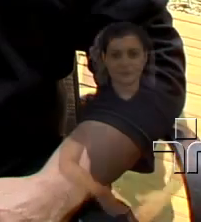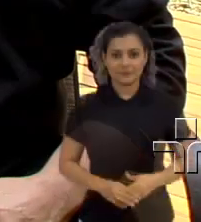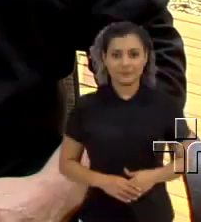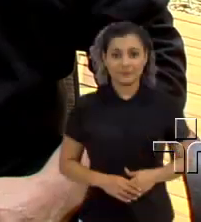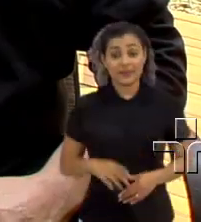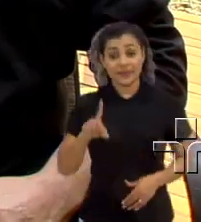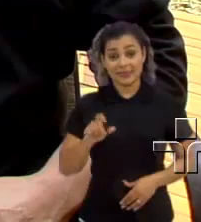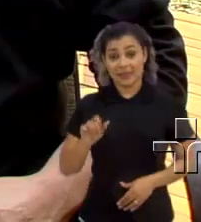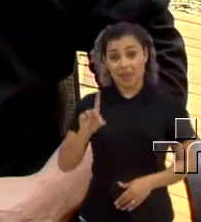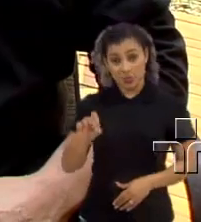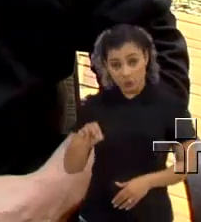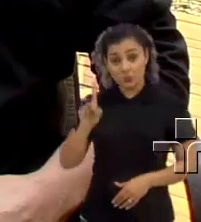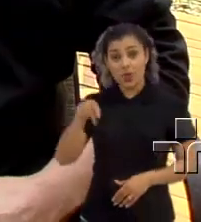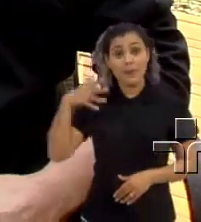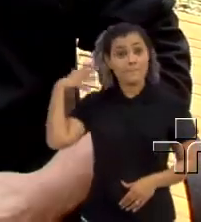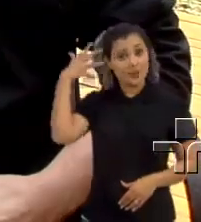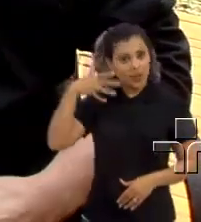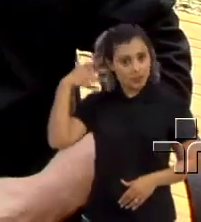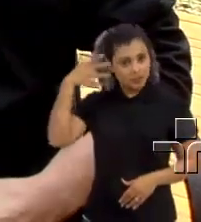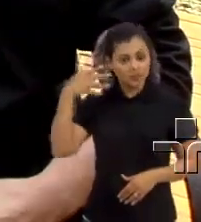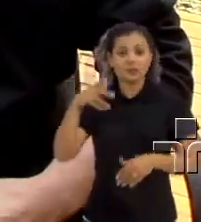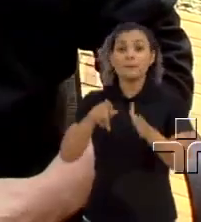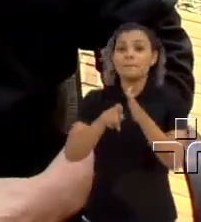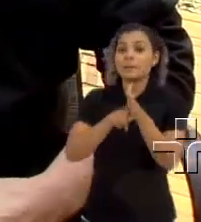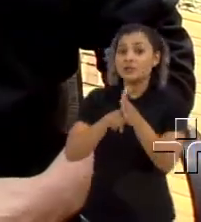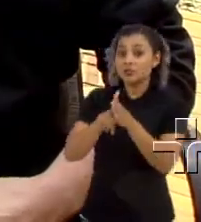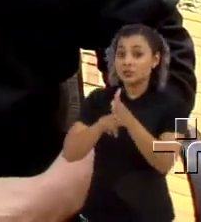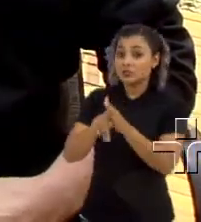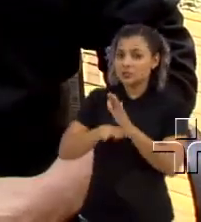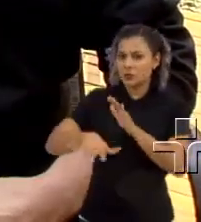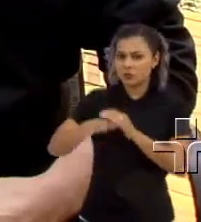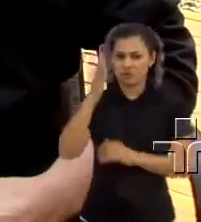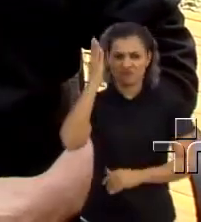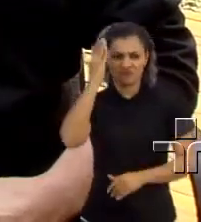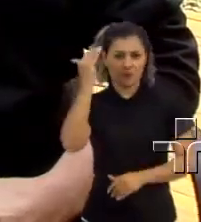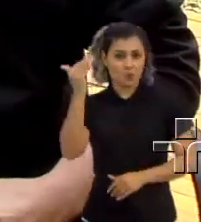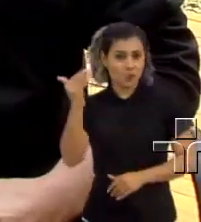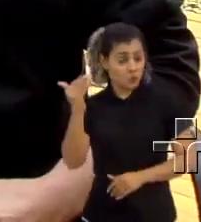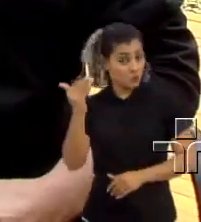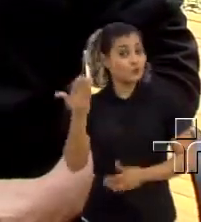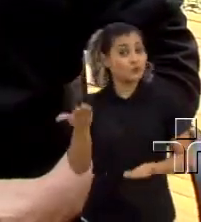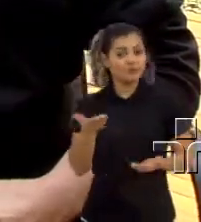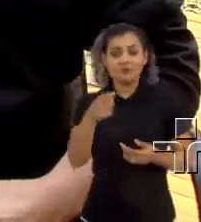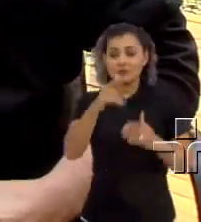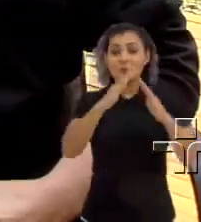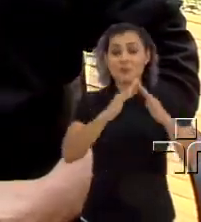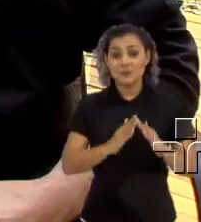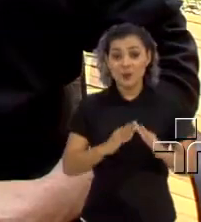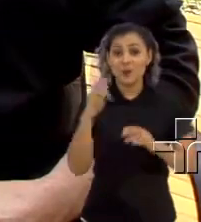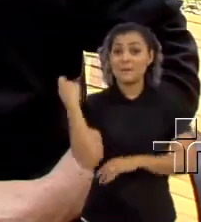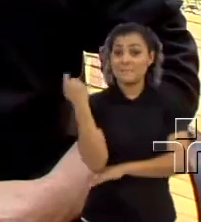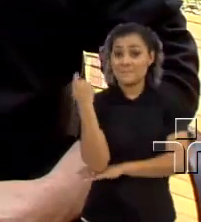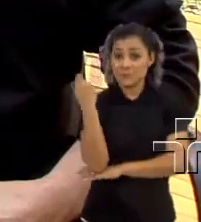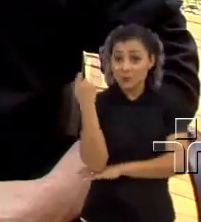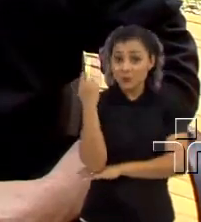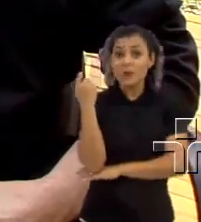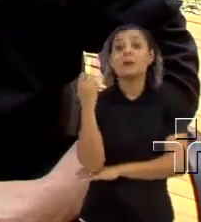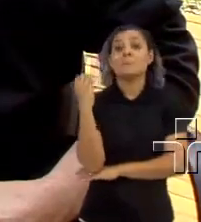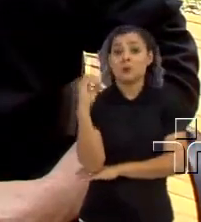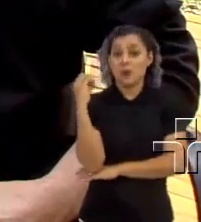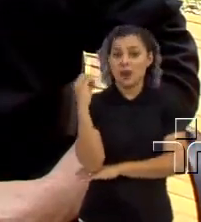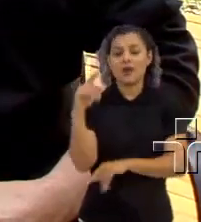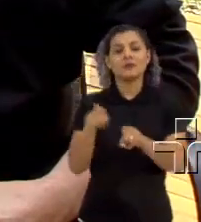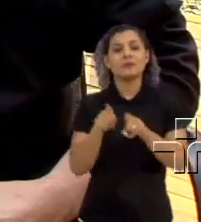O Dado Schneider é palestrante, pesquisador super requisitado. Dado, você mora em Porto Alegre, né? E a gente